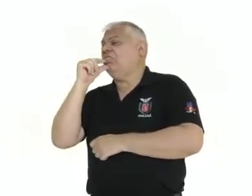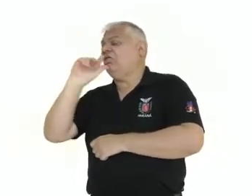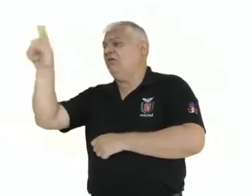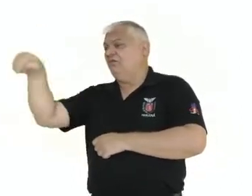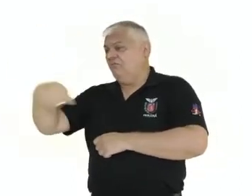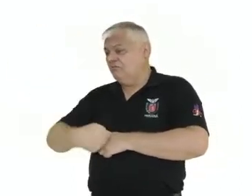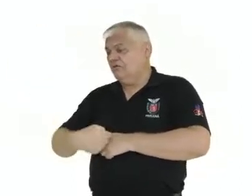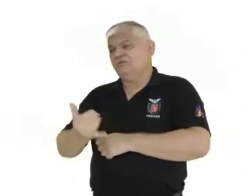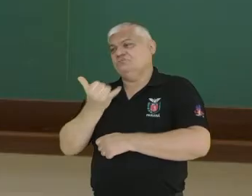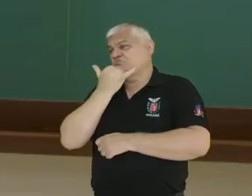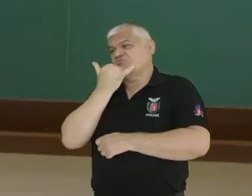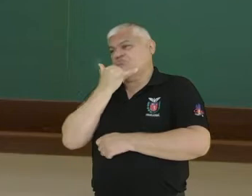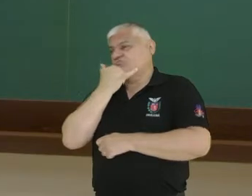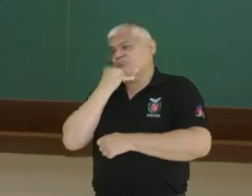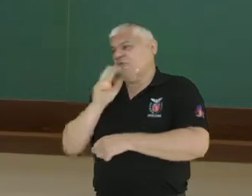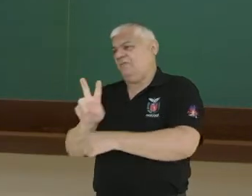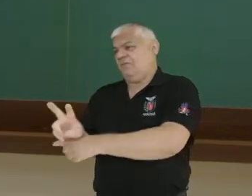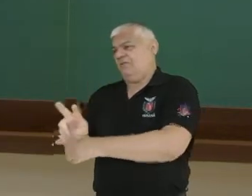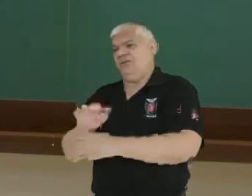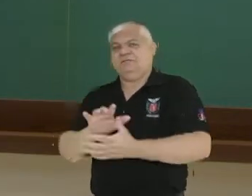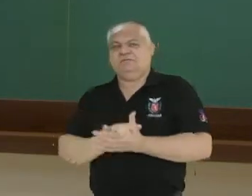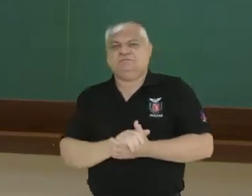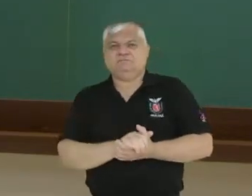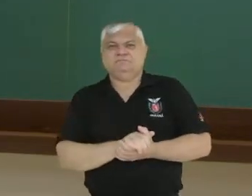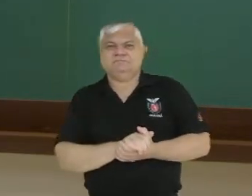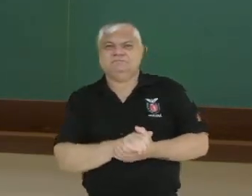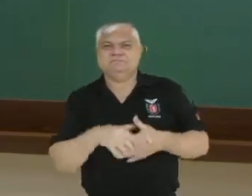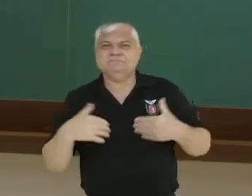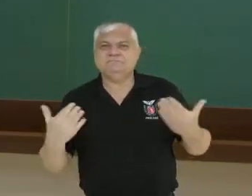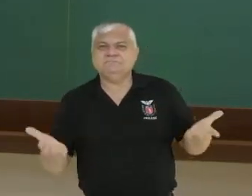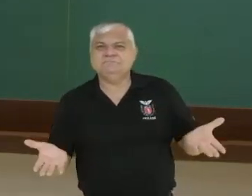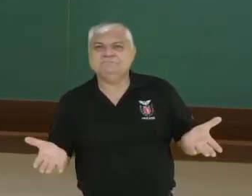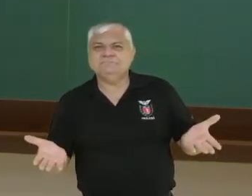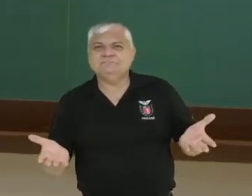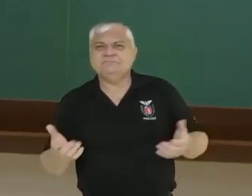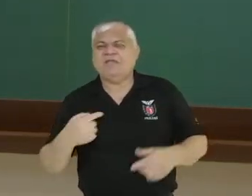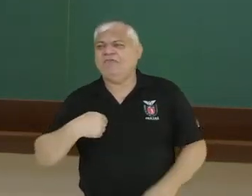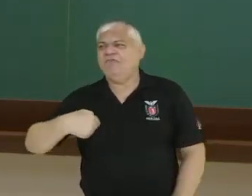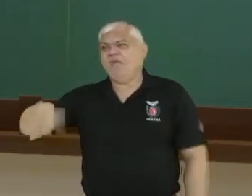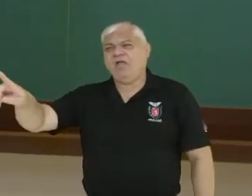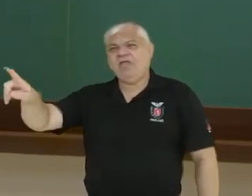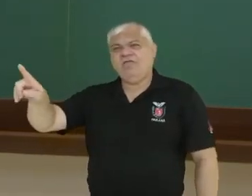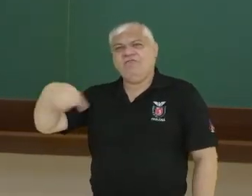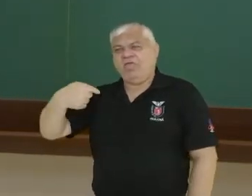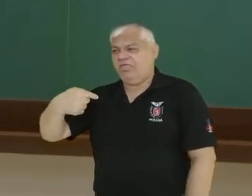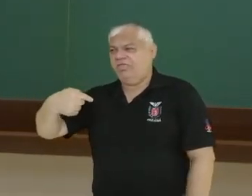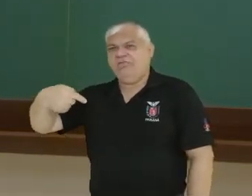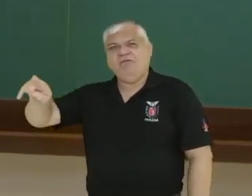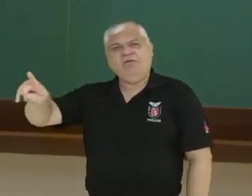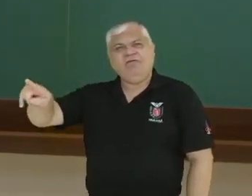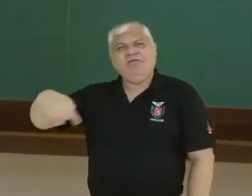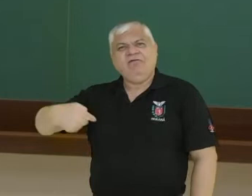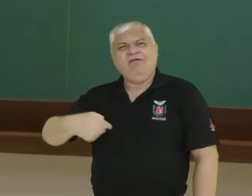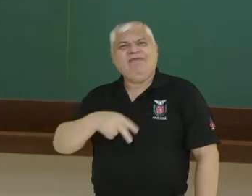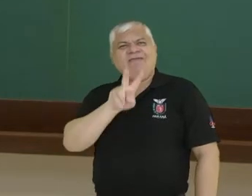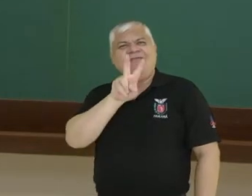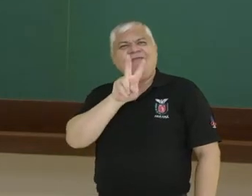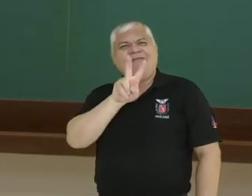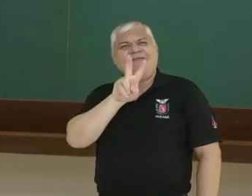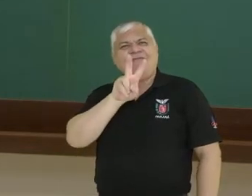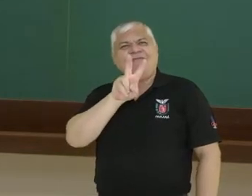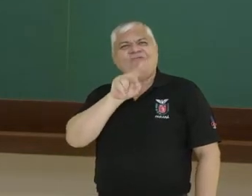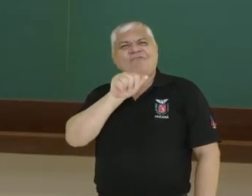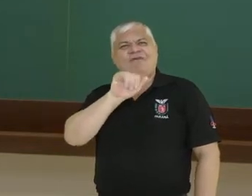vem não vai. Então, olha que interessante. Então, vai e vem. Vocês perceberam ali, então, que